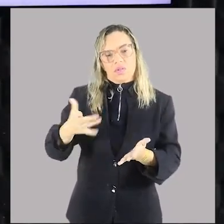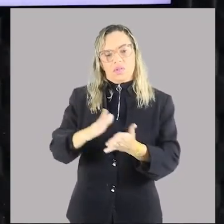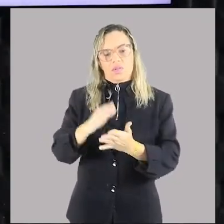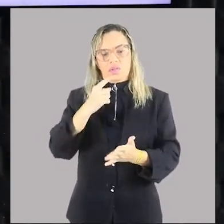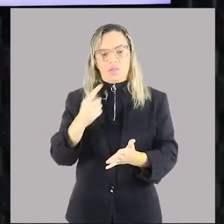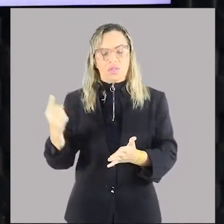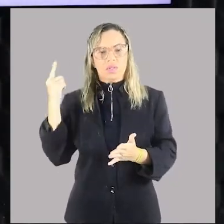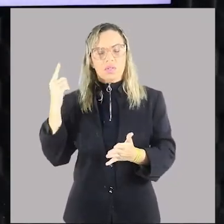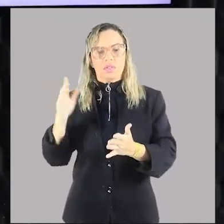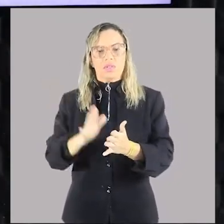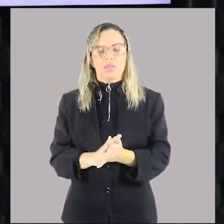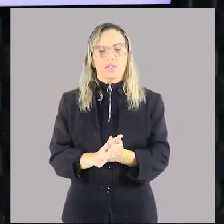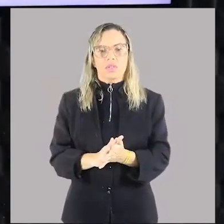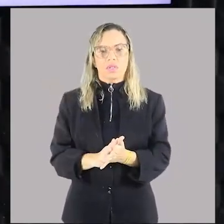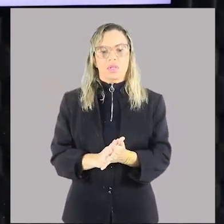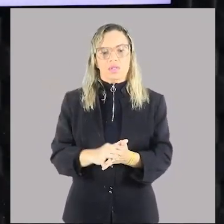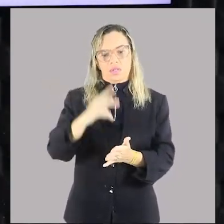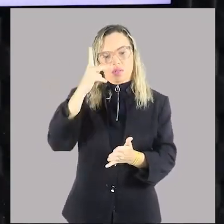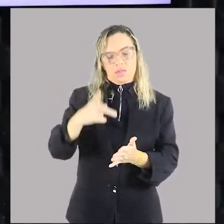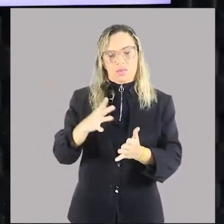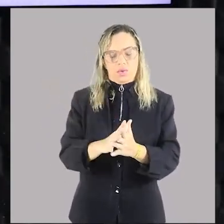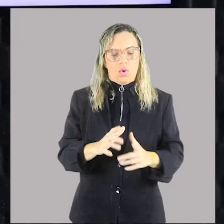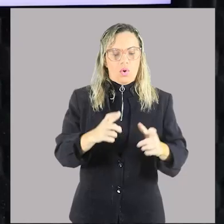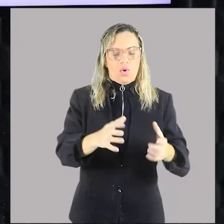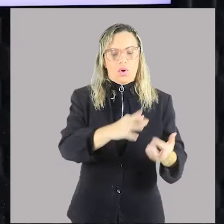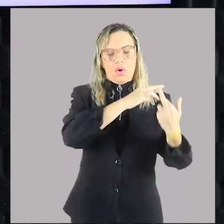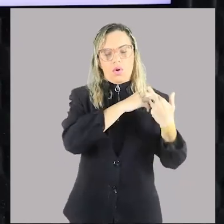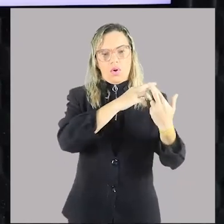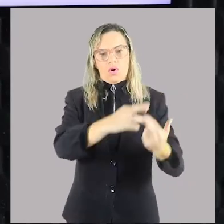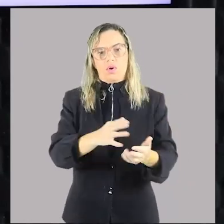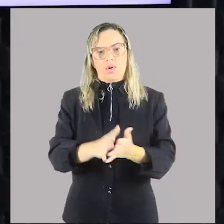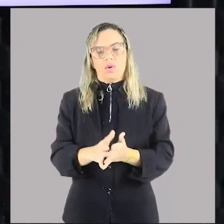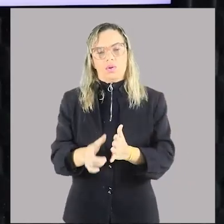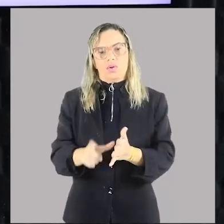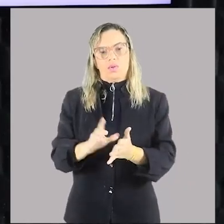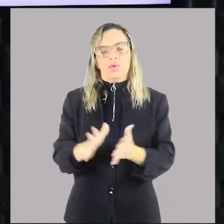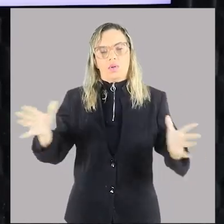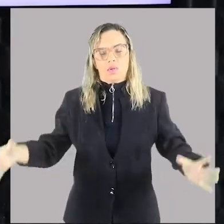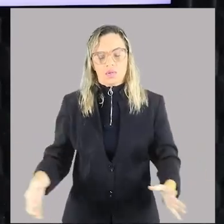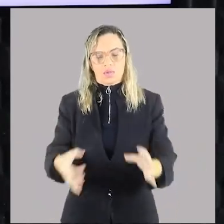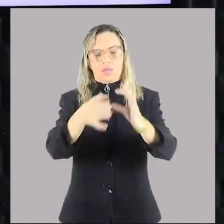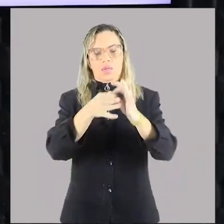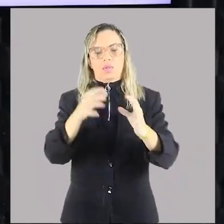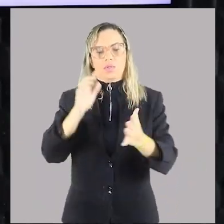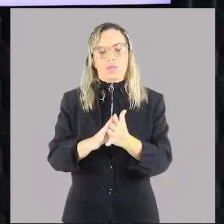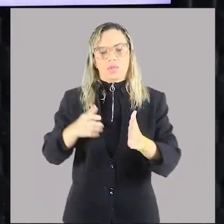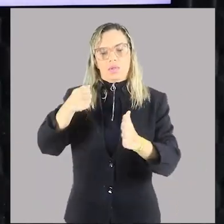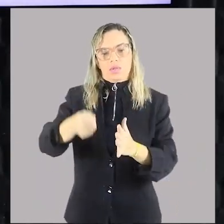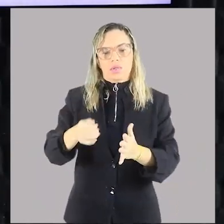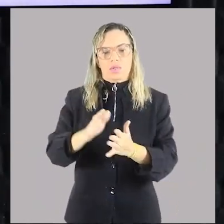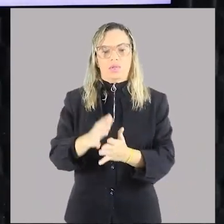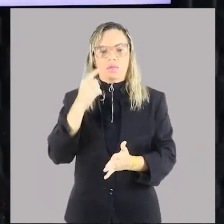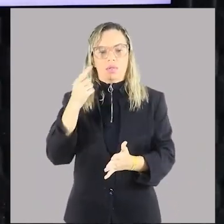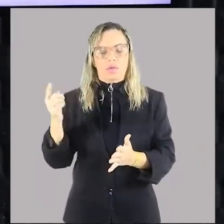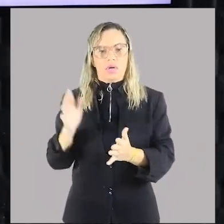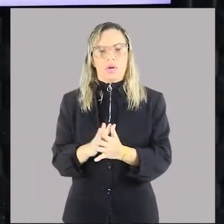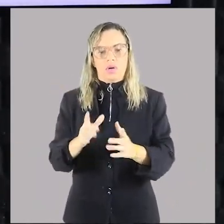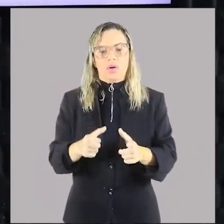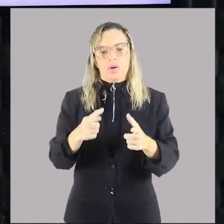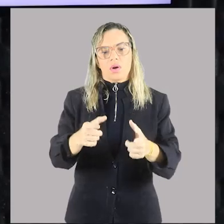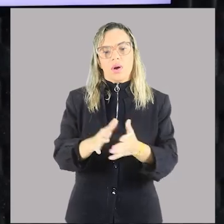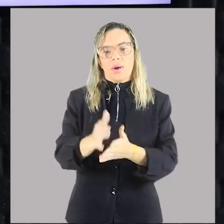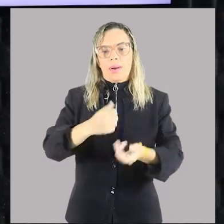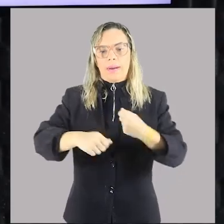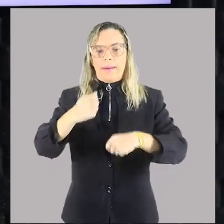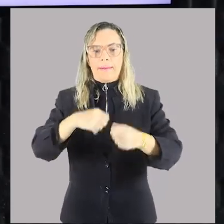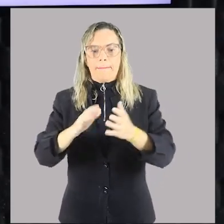estão vinculados, que exercem efetivamente essas obrigações, certo? Entidades administrativas são